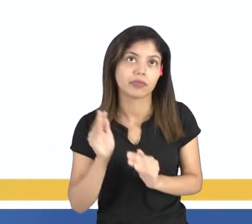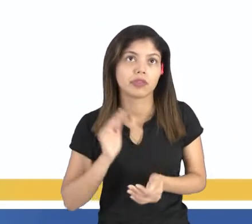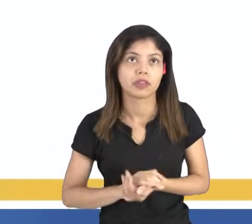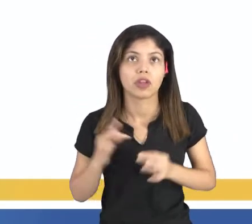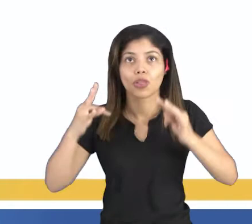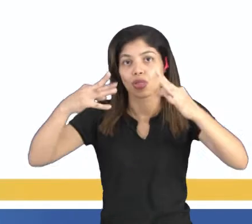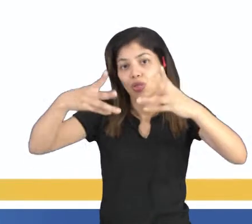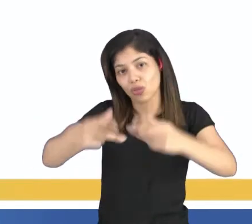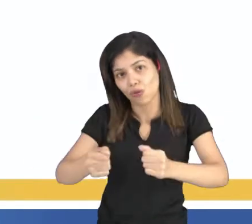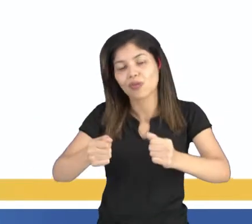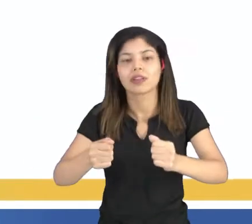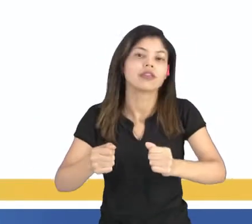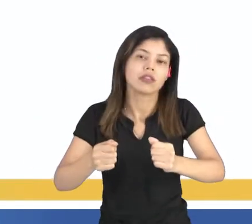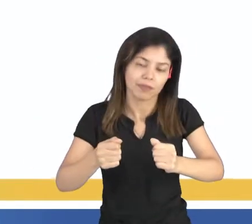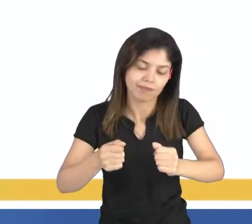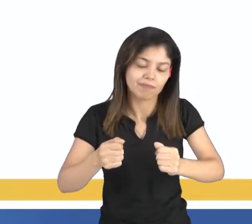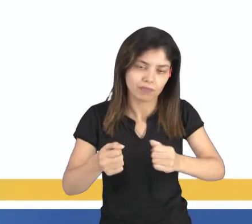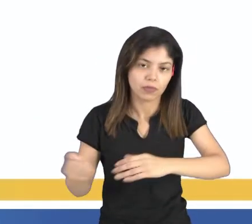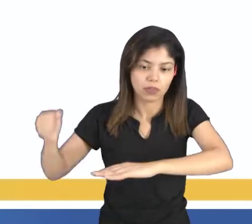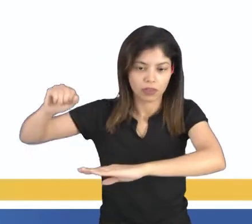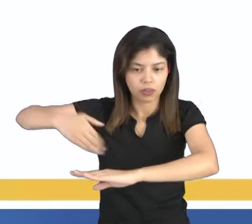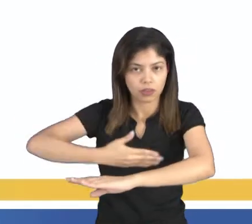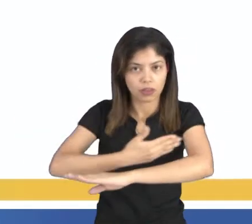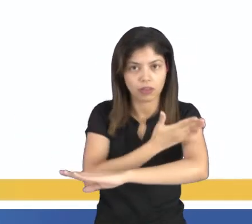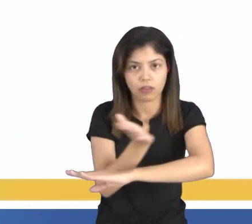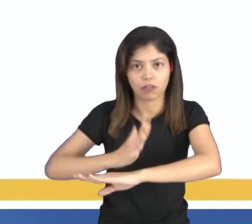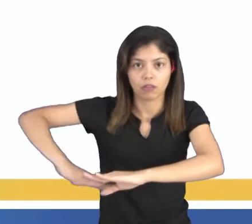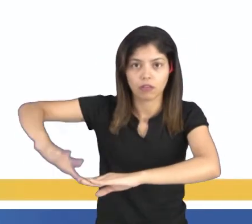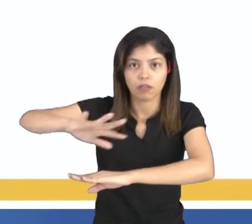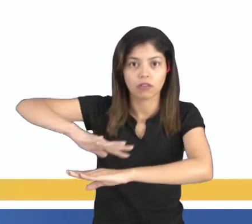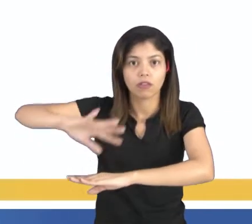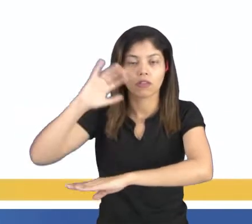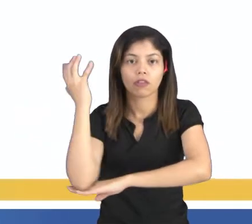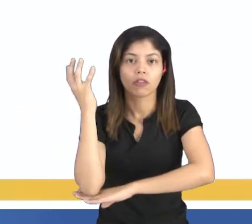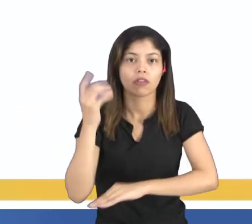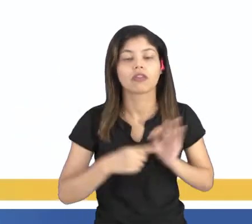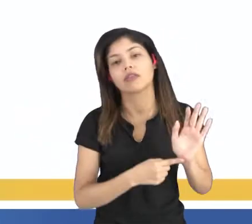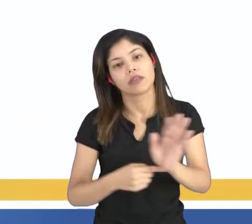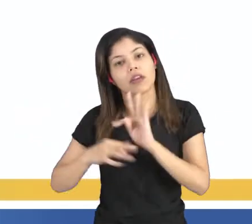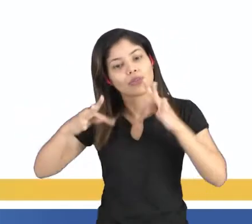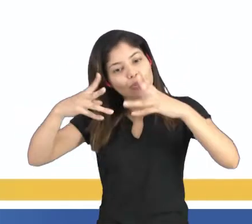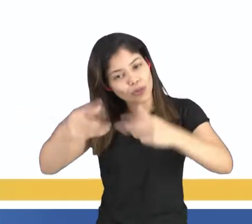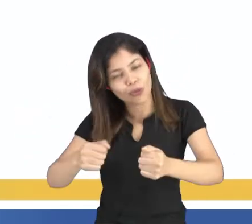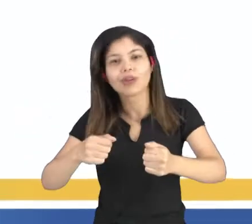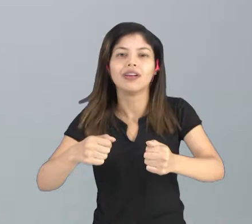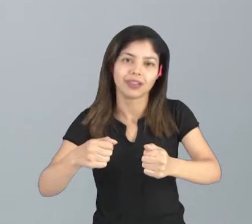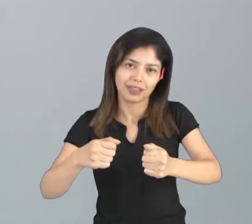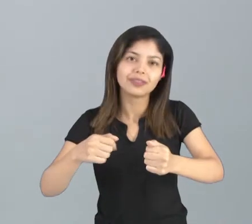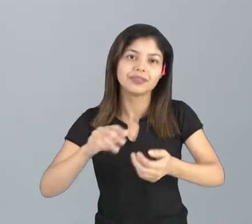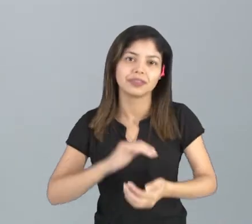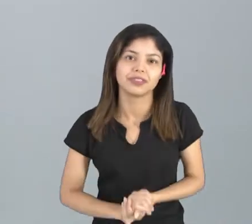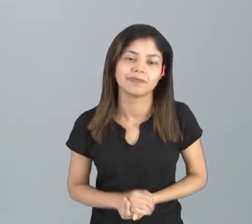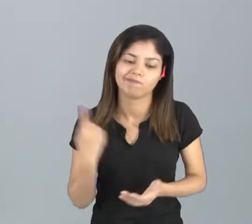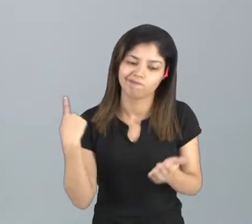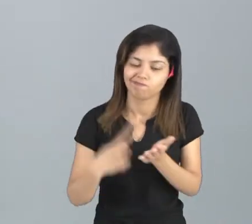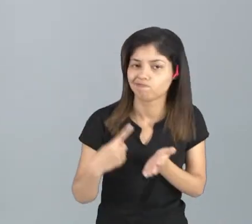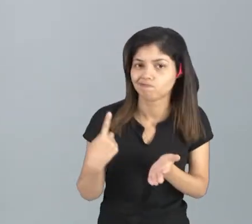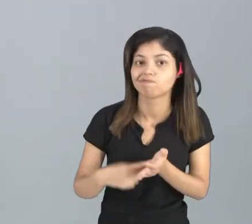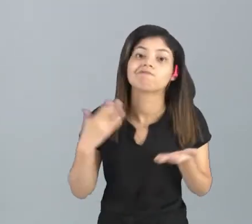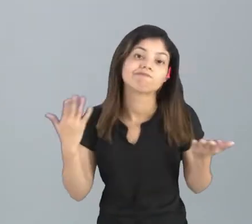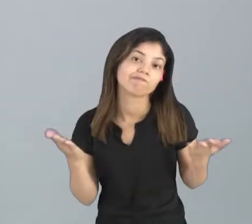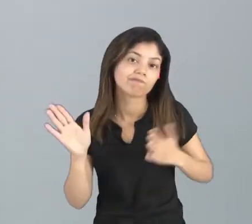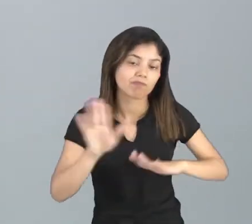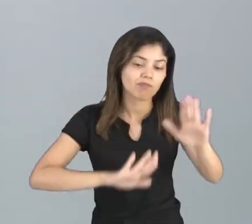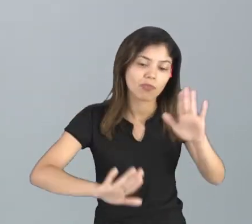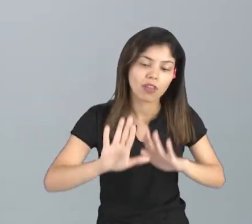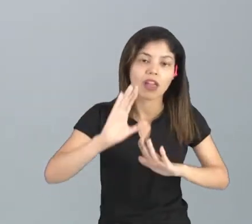tem aí todo um ecossistema que depende da água dos rios. Se esses mananciais são comprometidos,